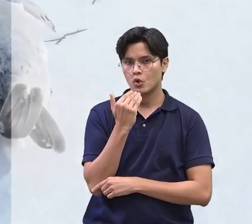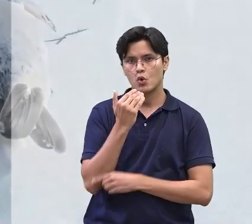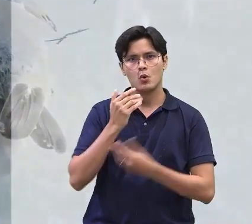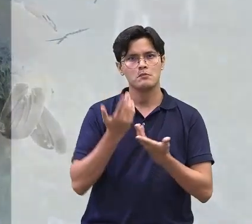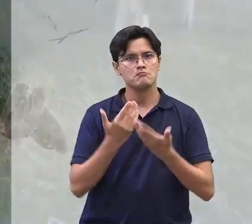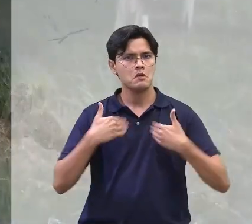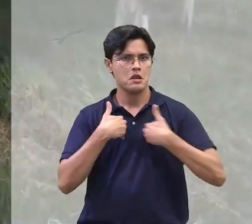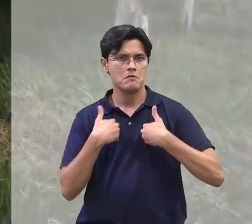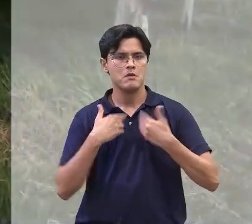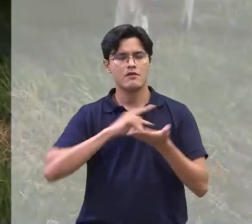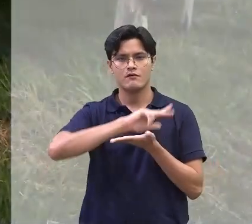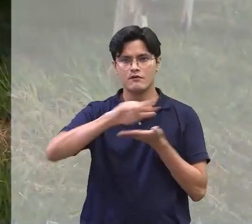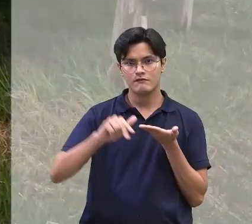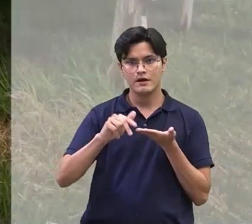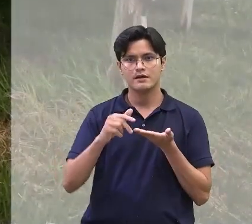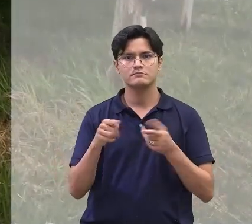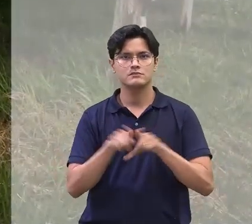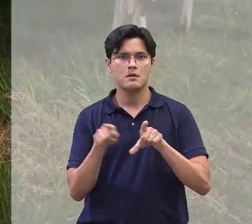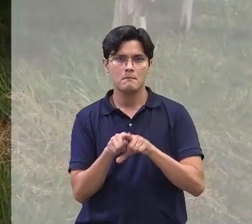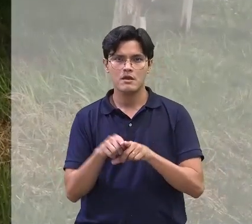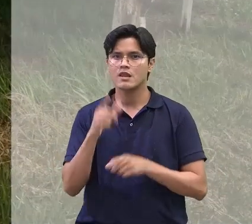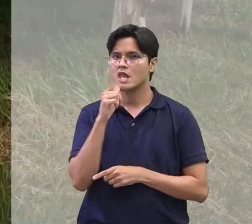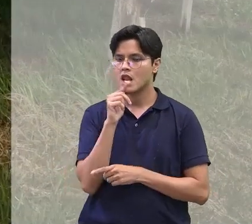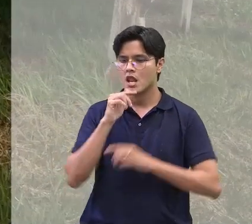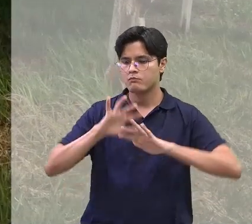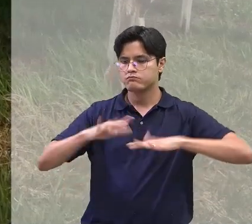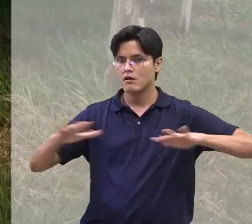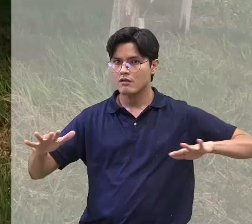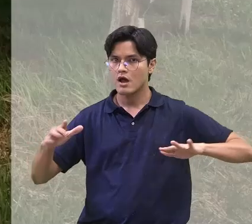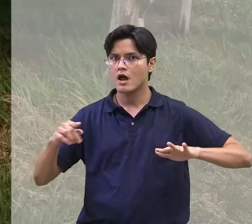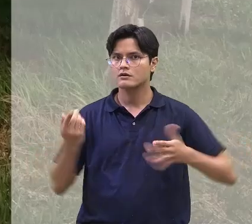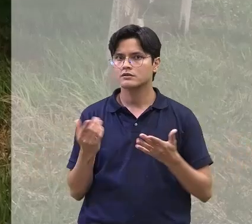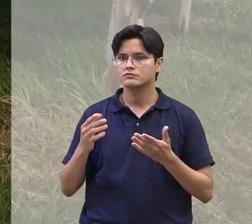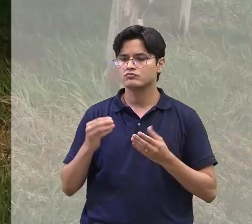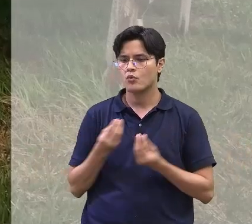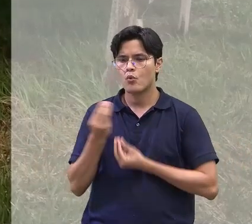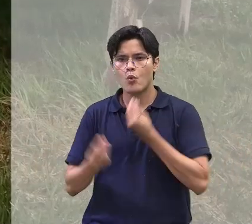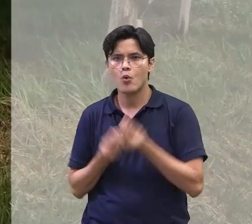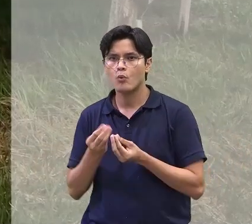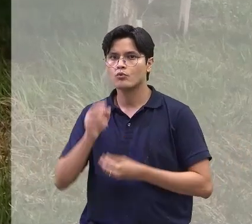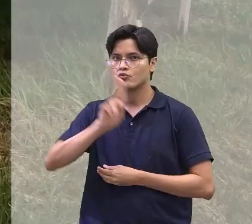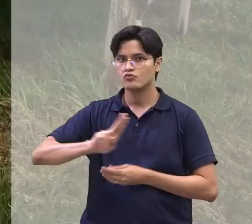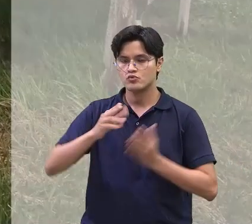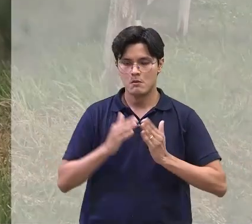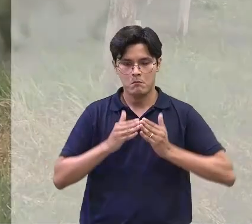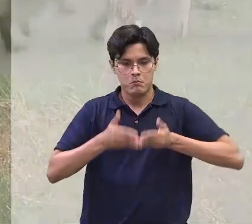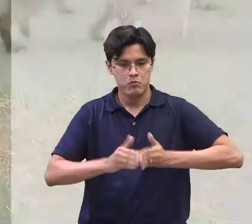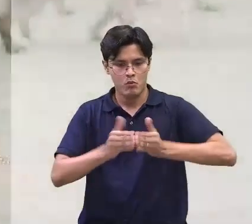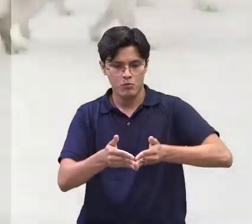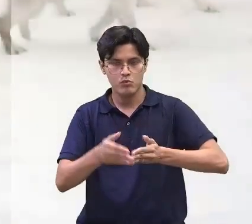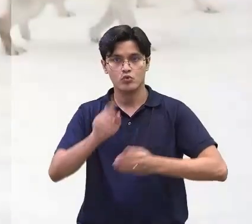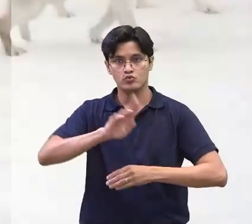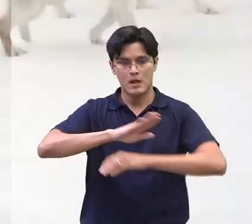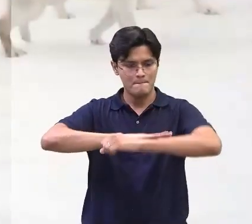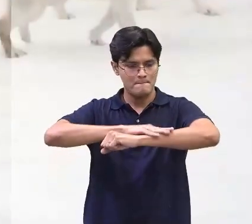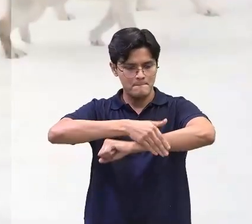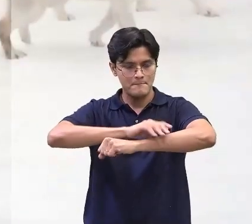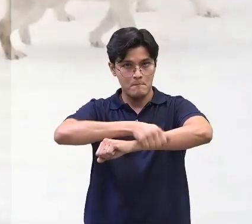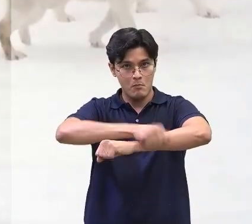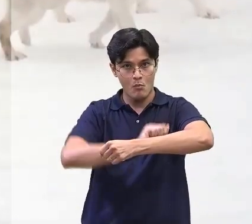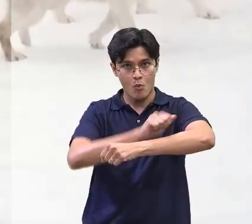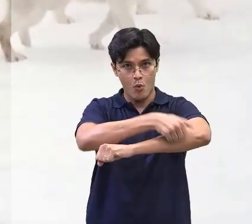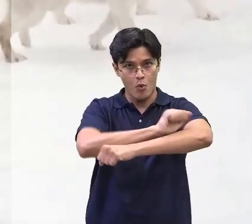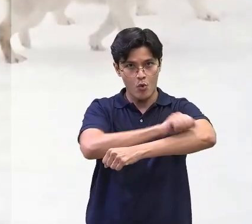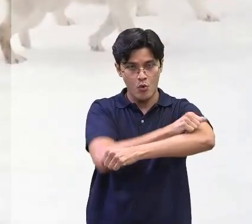baleias. Na água, os caçadores esquimós se locomovem em caiaques cobertos com pele de animais. Em terra, viajam entre